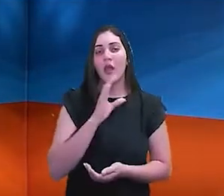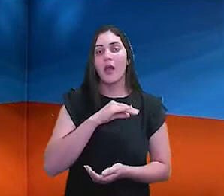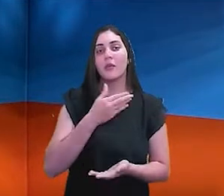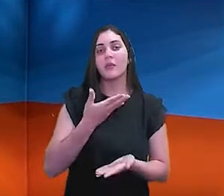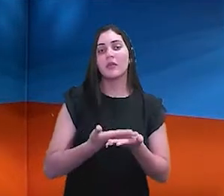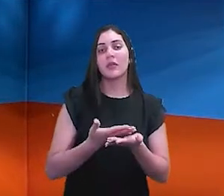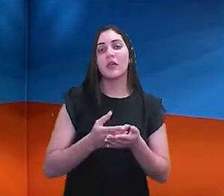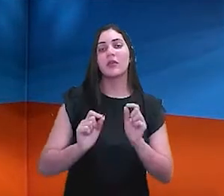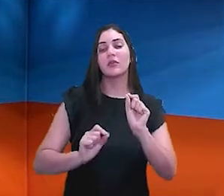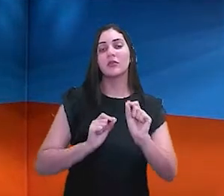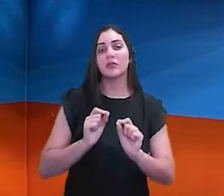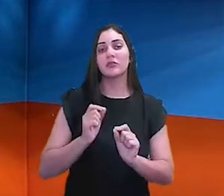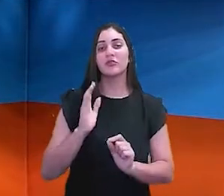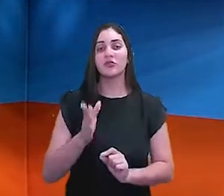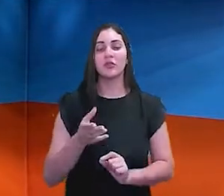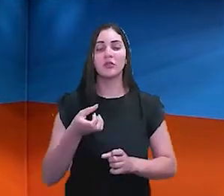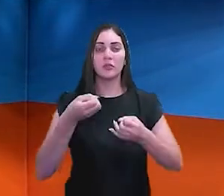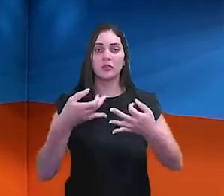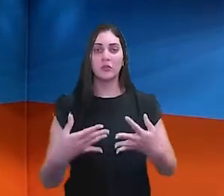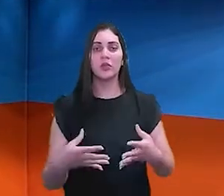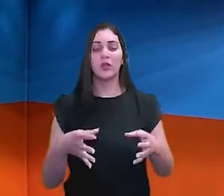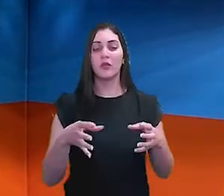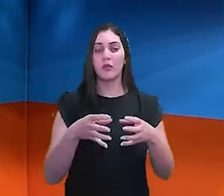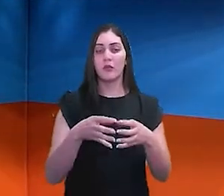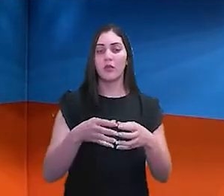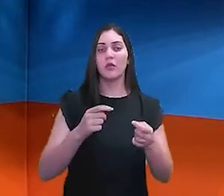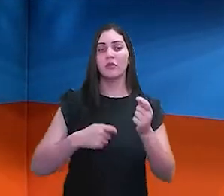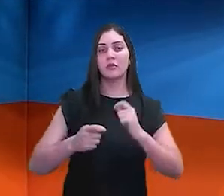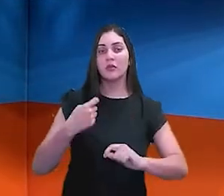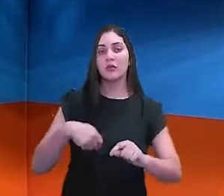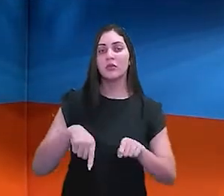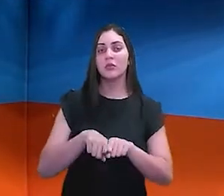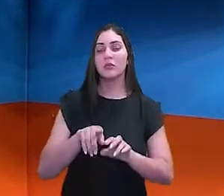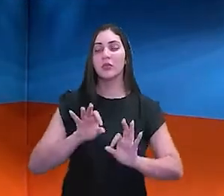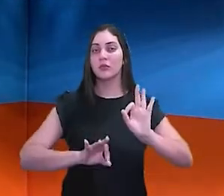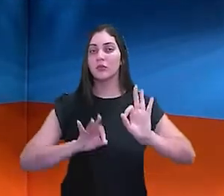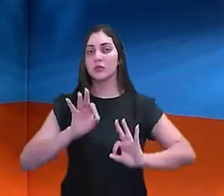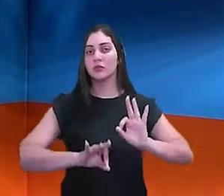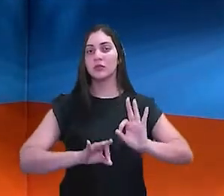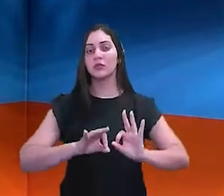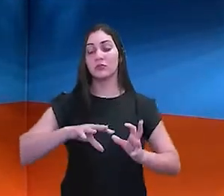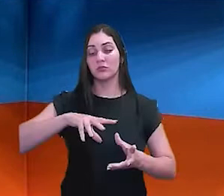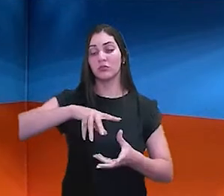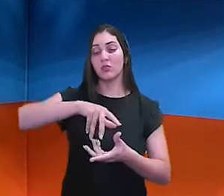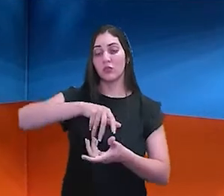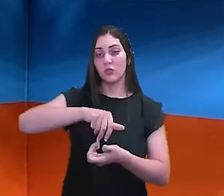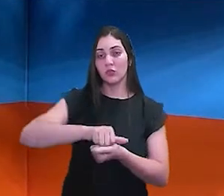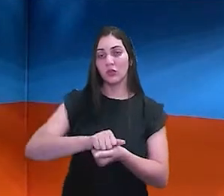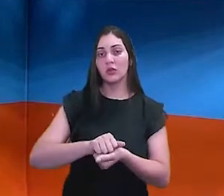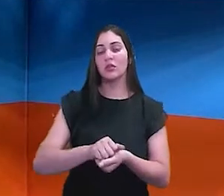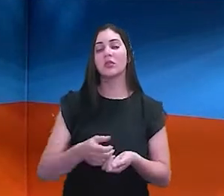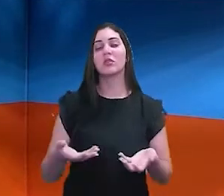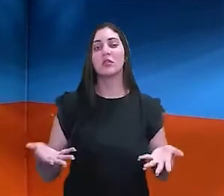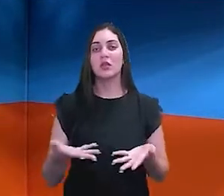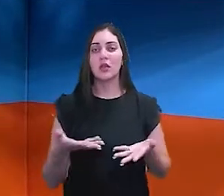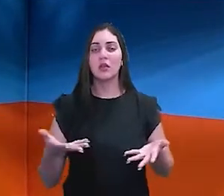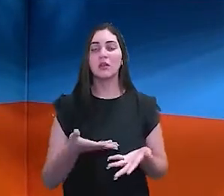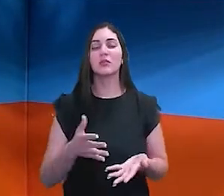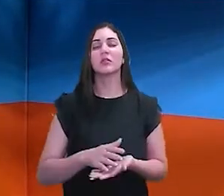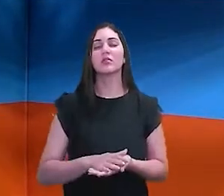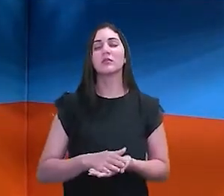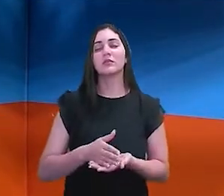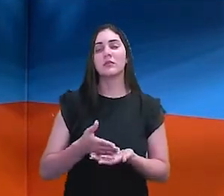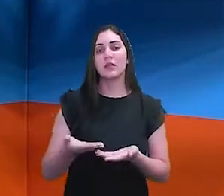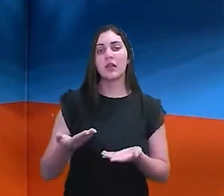sobre, a gente já tinha falado sobre a questão de blocos econômicos e organizações mundiais, e para complementar essa aula,